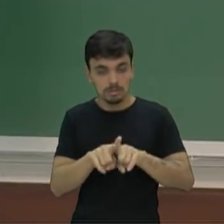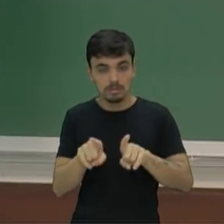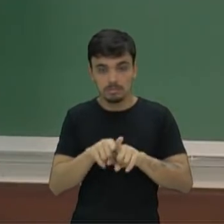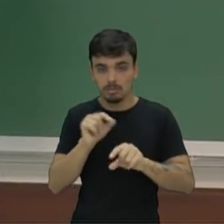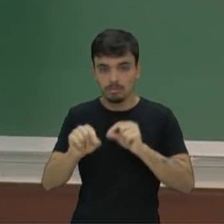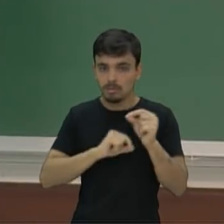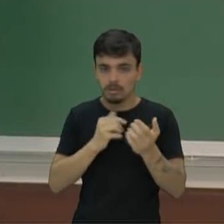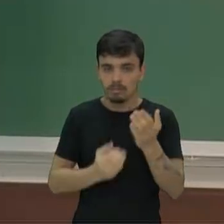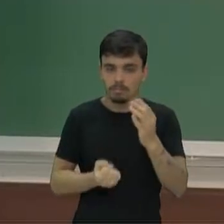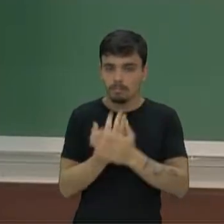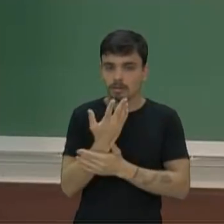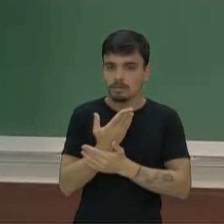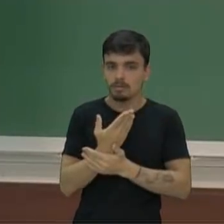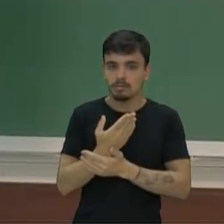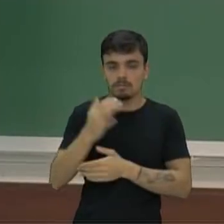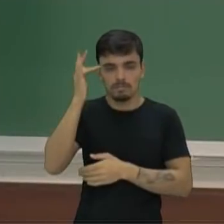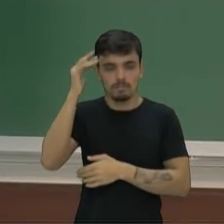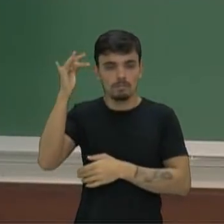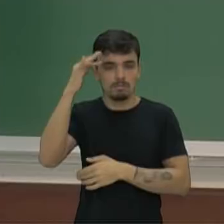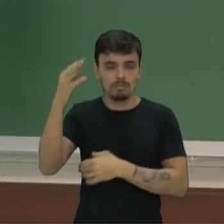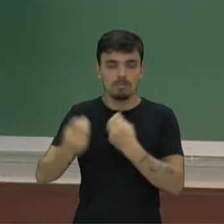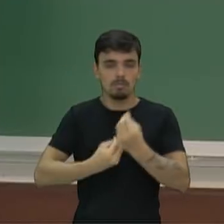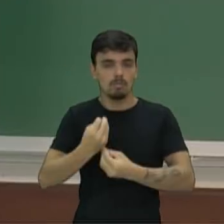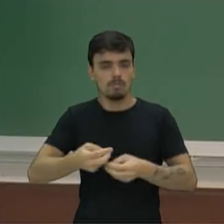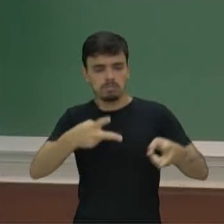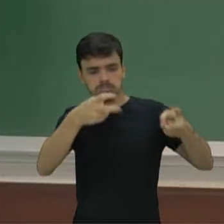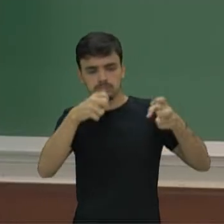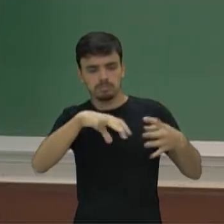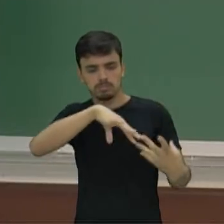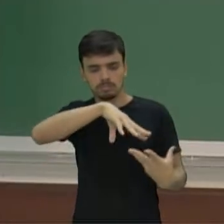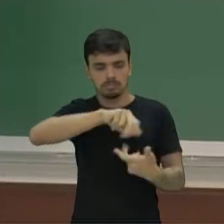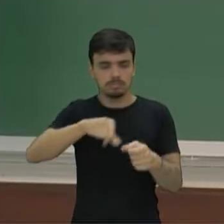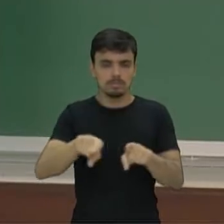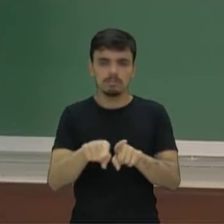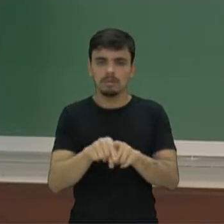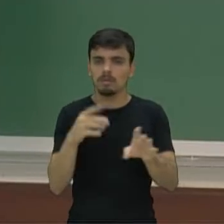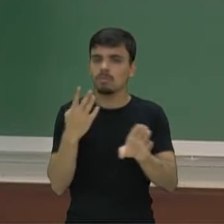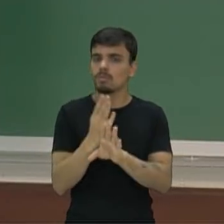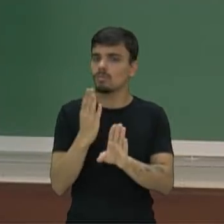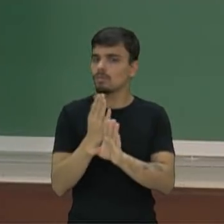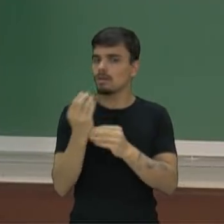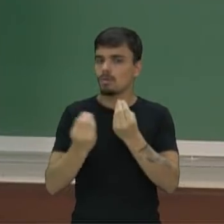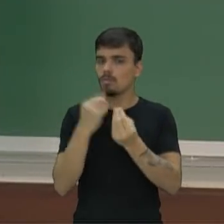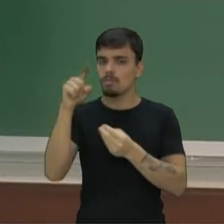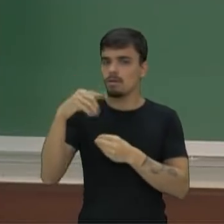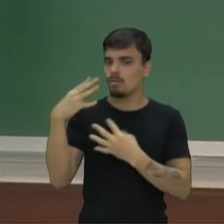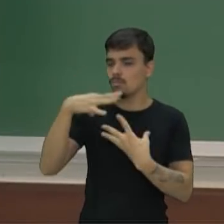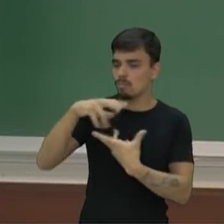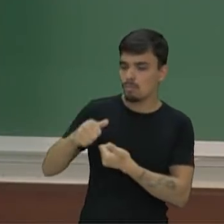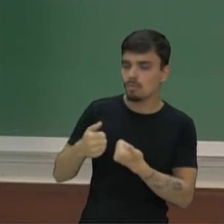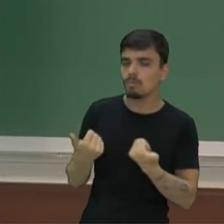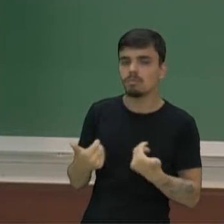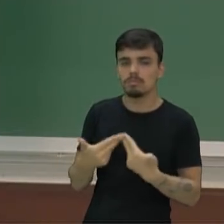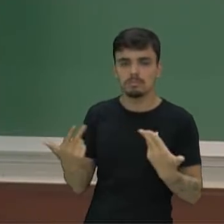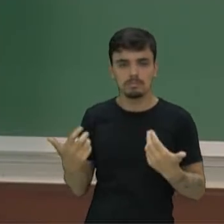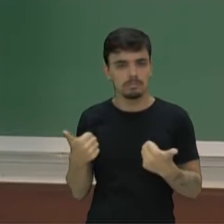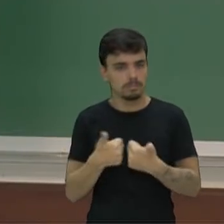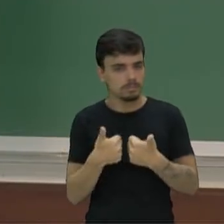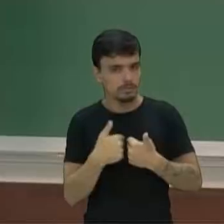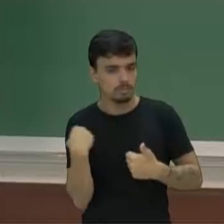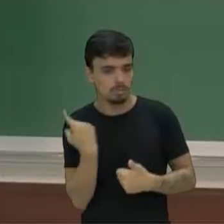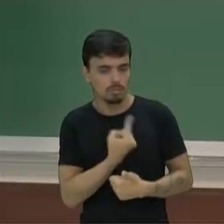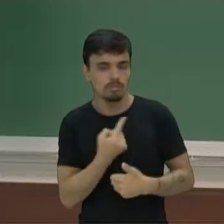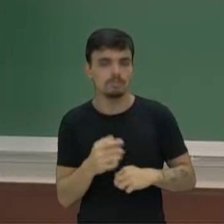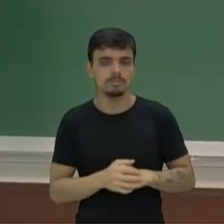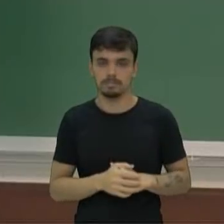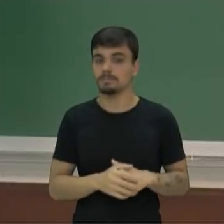filosofia, né? Uma forma de pensar, de observar o mundo, de buscar respostas sobre o mundo, sobre as coisas, sobre o mundo ao nosso redor, que nós